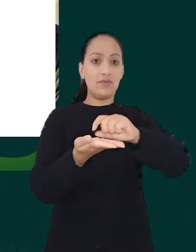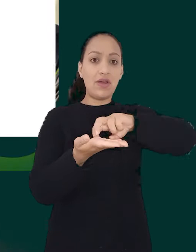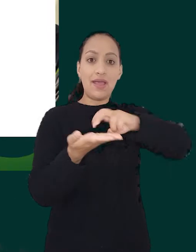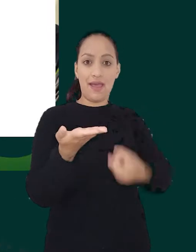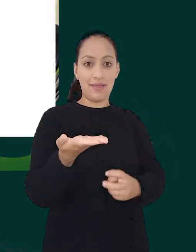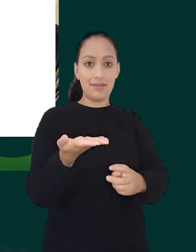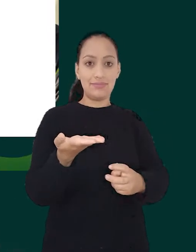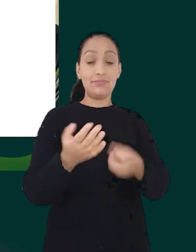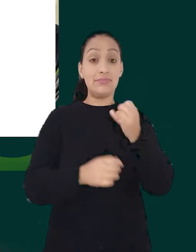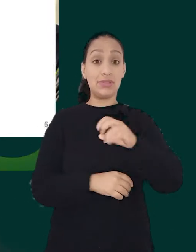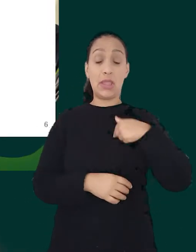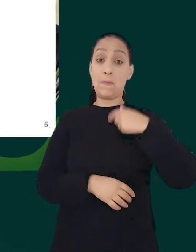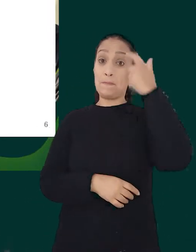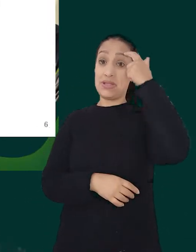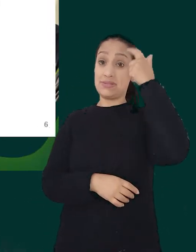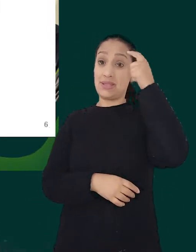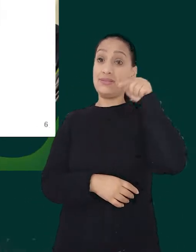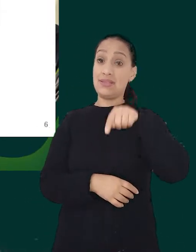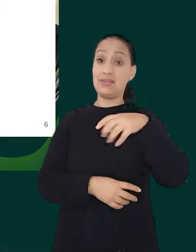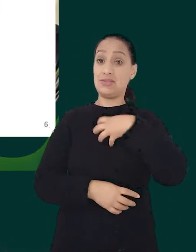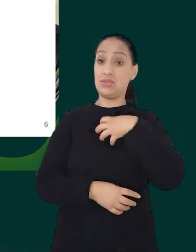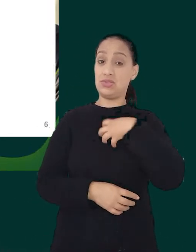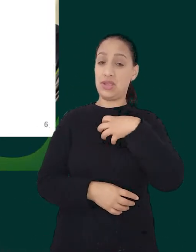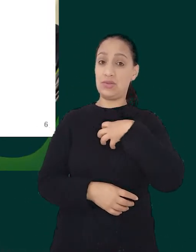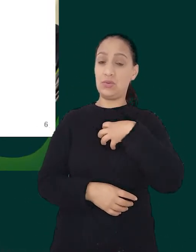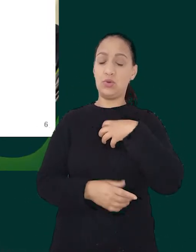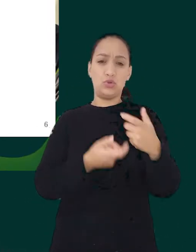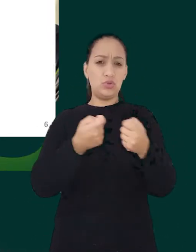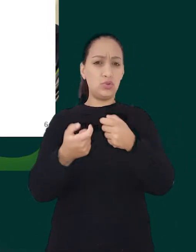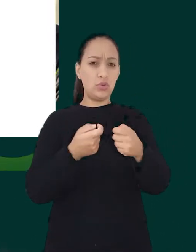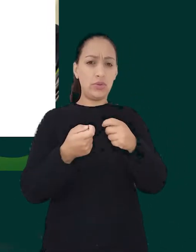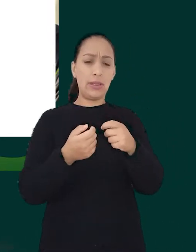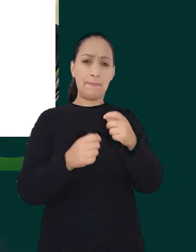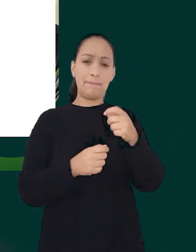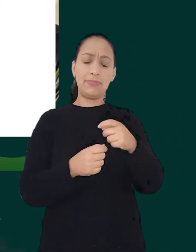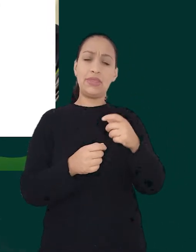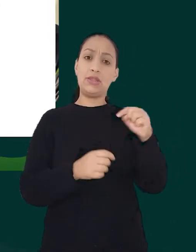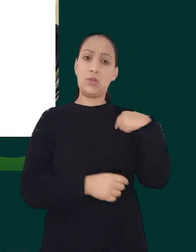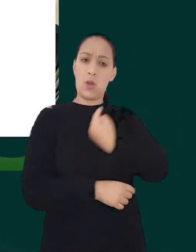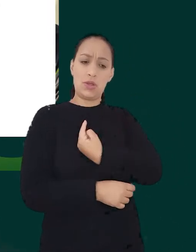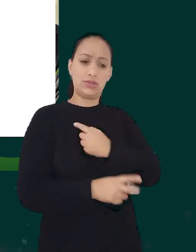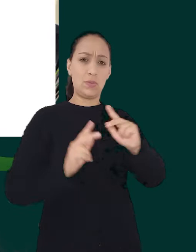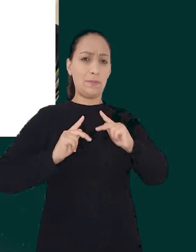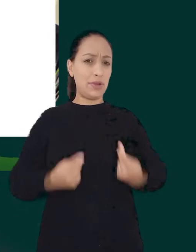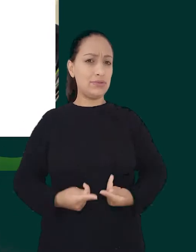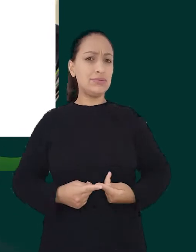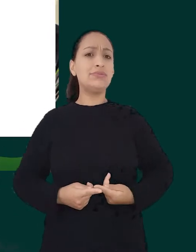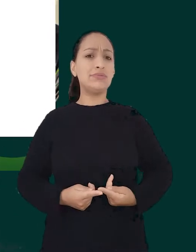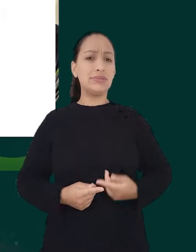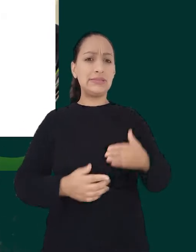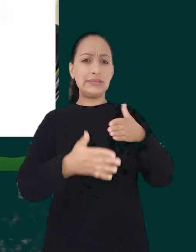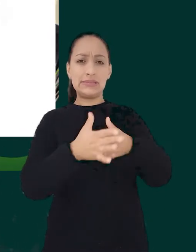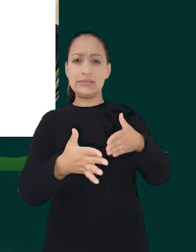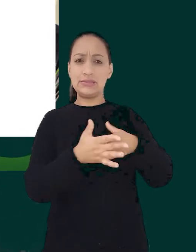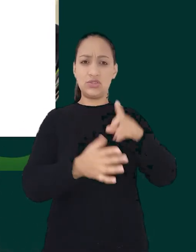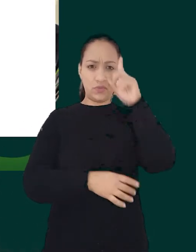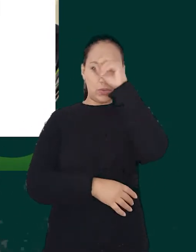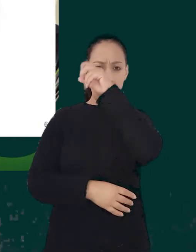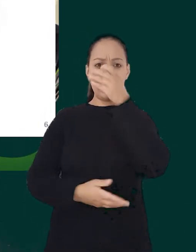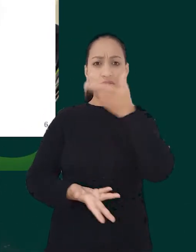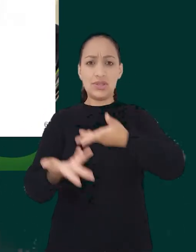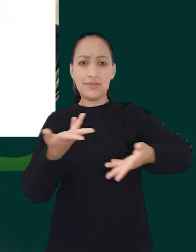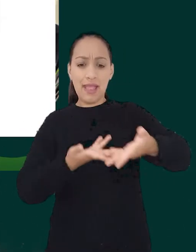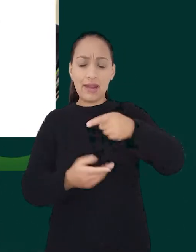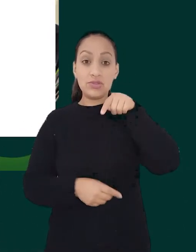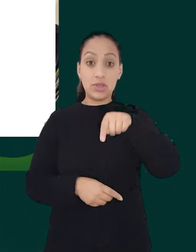um jogo que faz com que nós humanos tenhamos algumas dificuldades em interagir com o jogo,